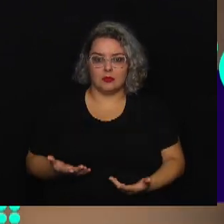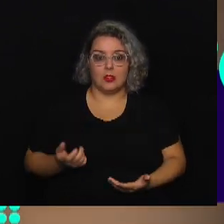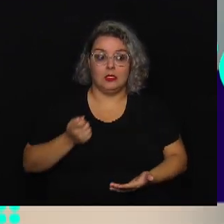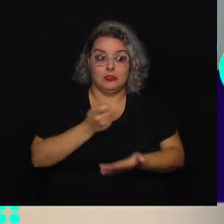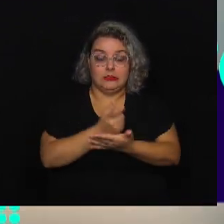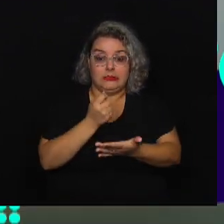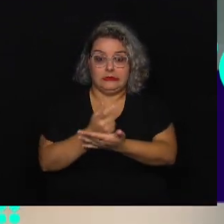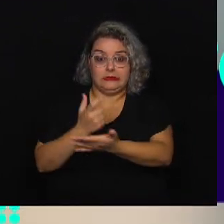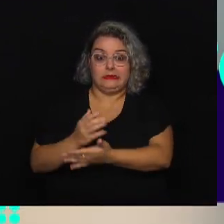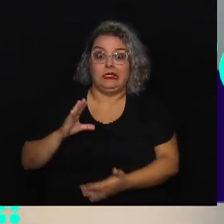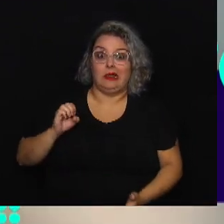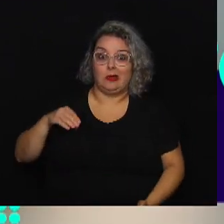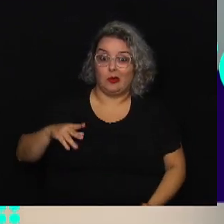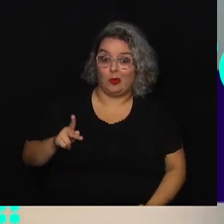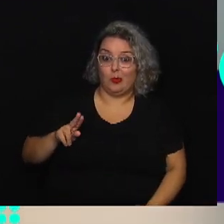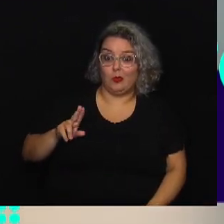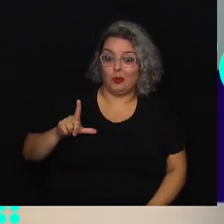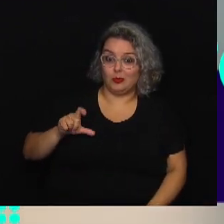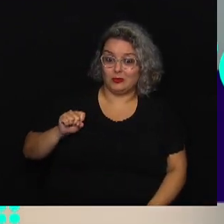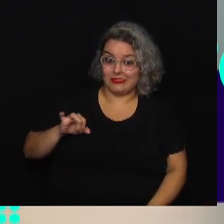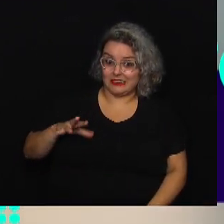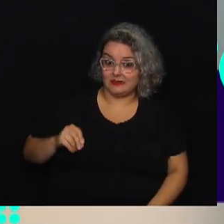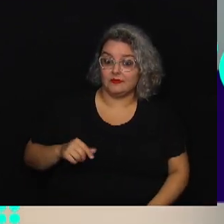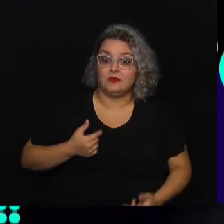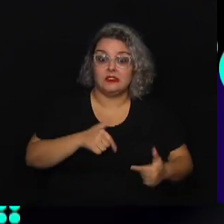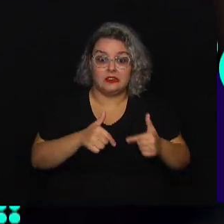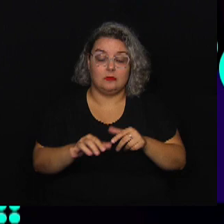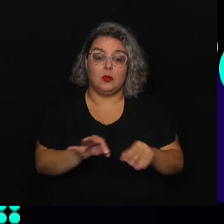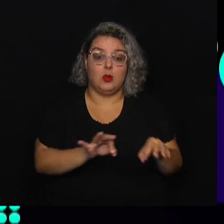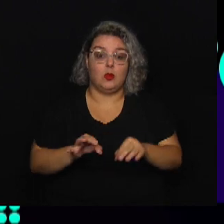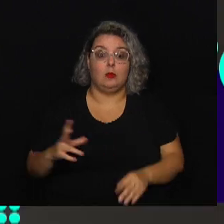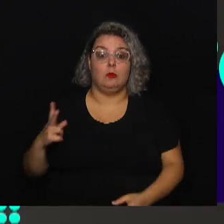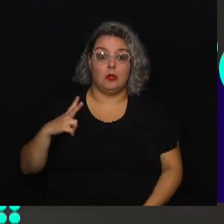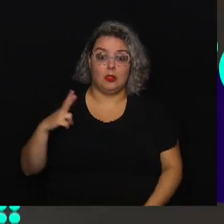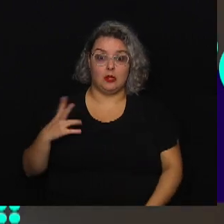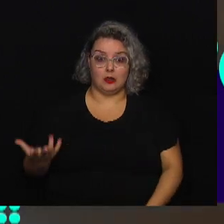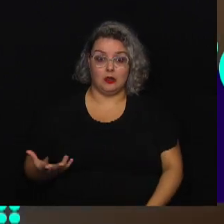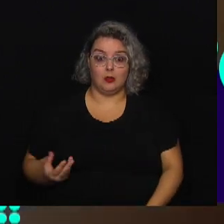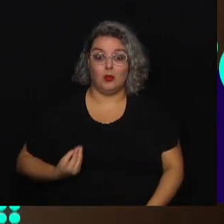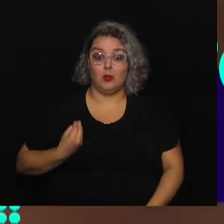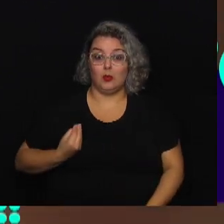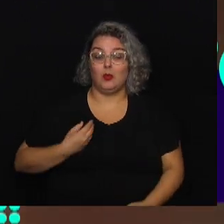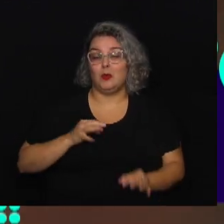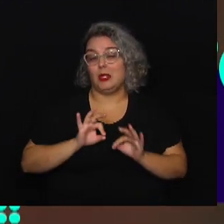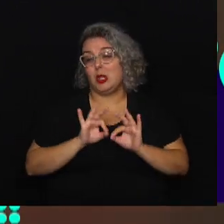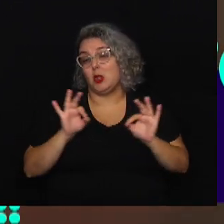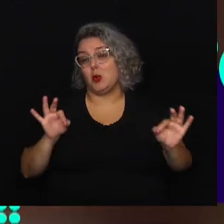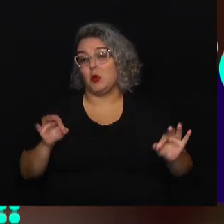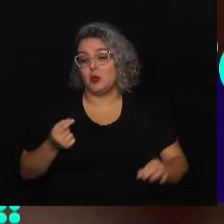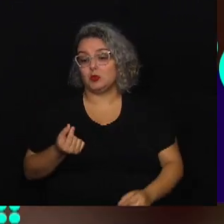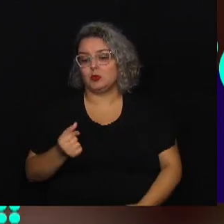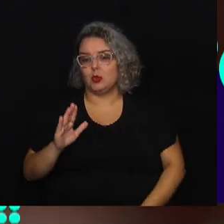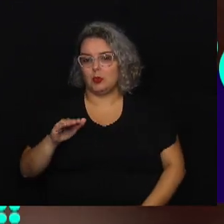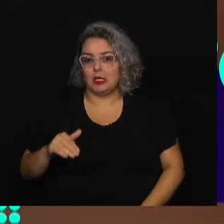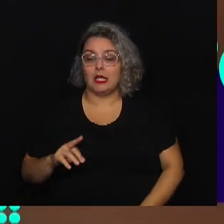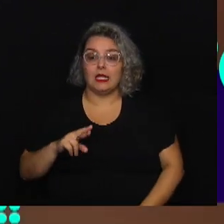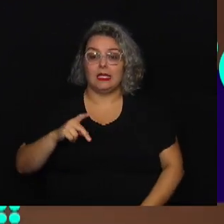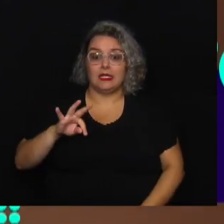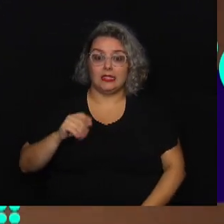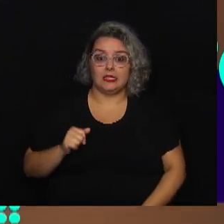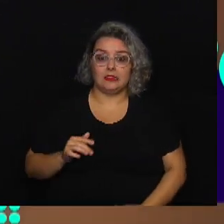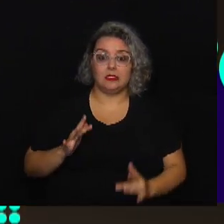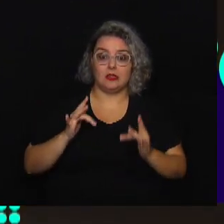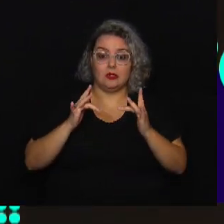compradores compulsivos e trabalha como organizadora pessoal. Com a vida longe das promoções, Rita engata um namoro